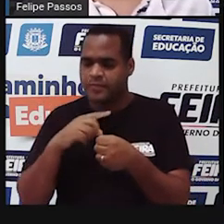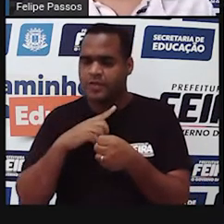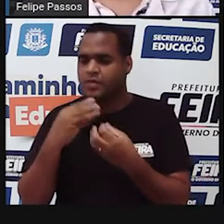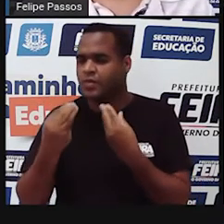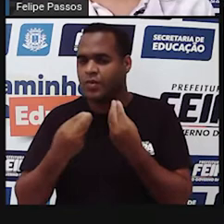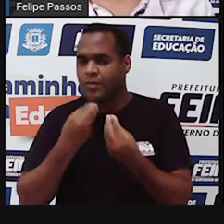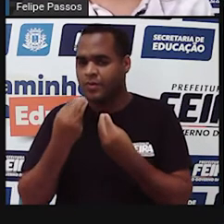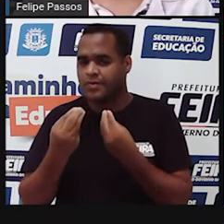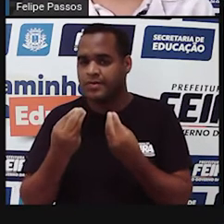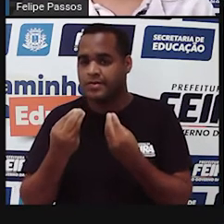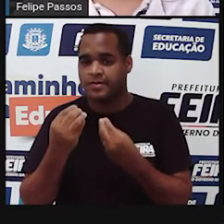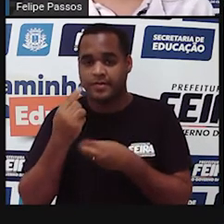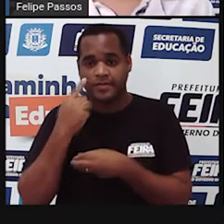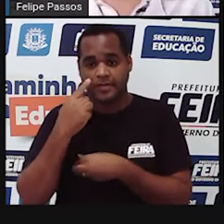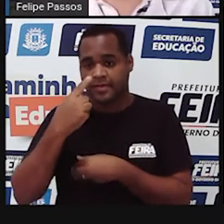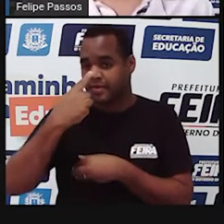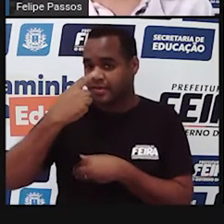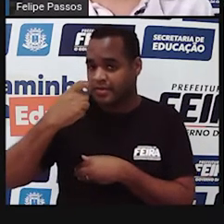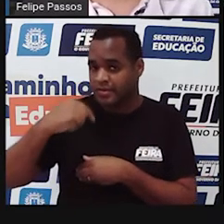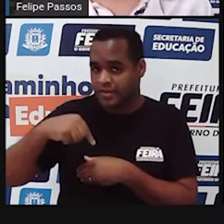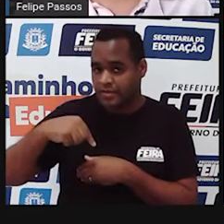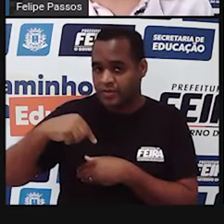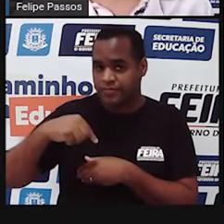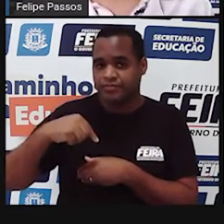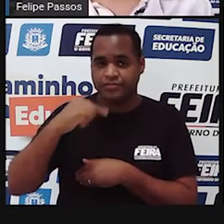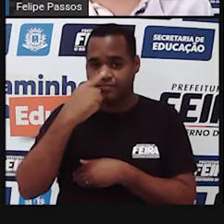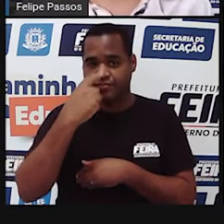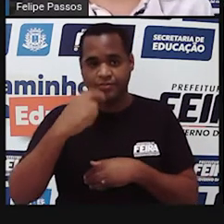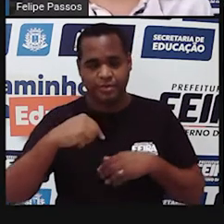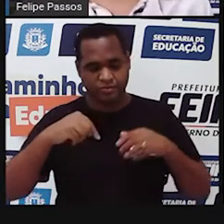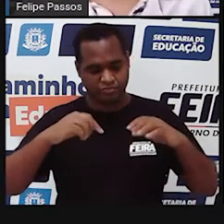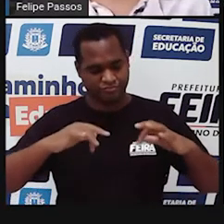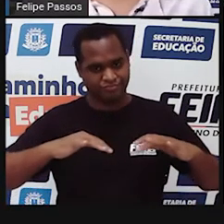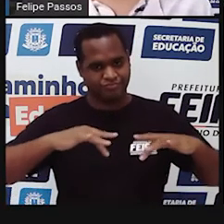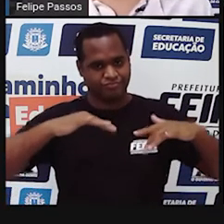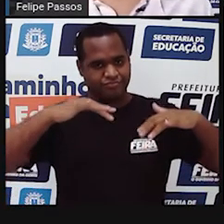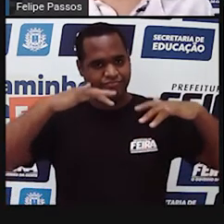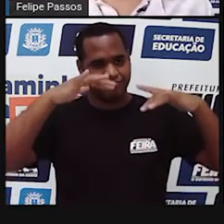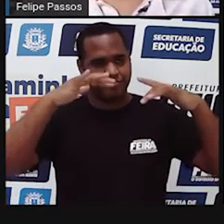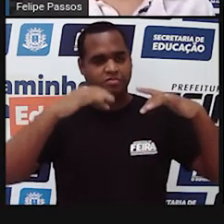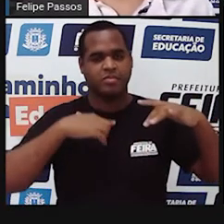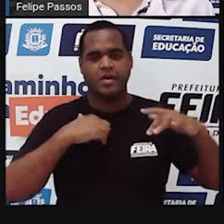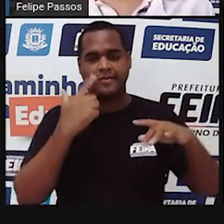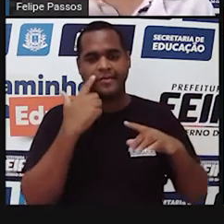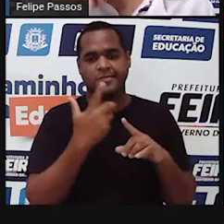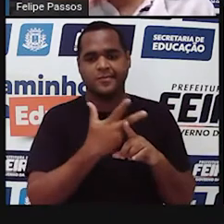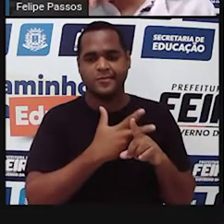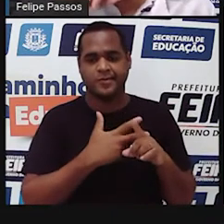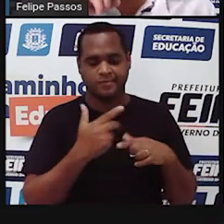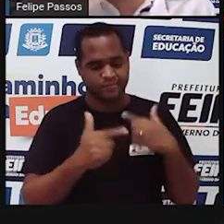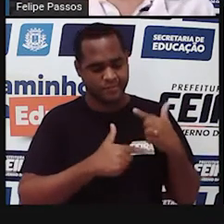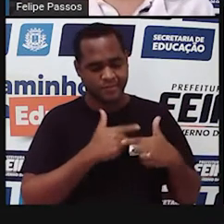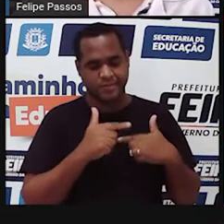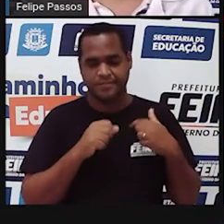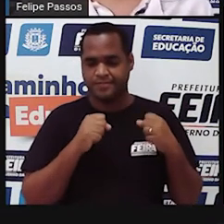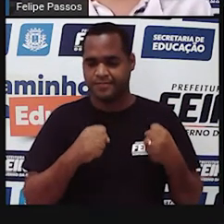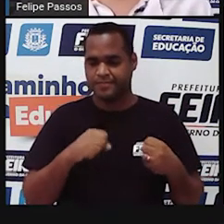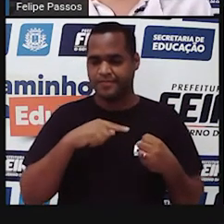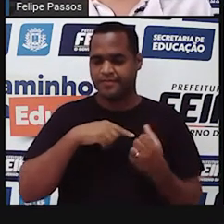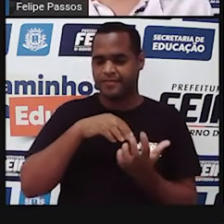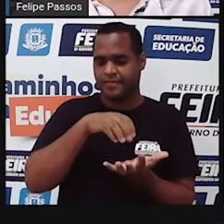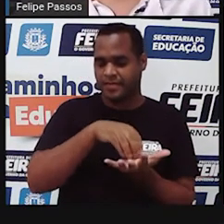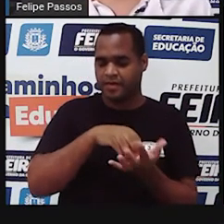em, por exemplo, lixões, né? Aterros sanitários. Podem fazer esse trabalho aí nos centros